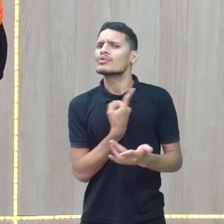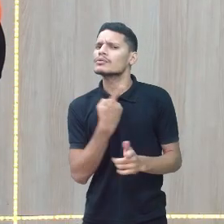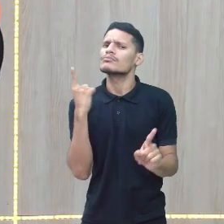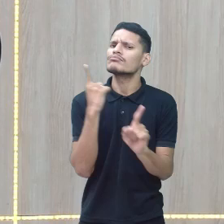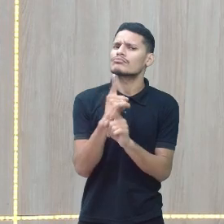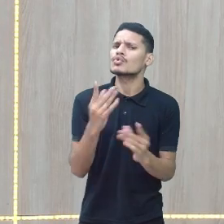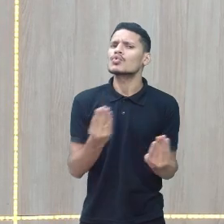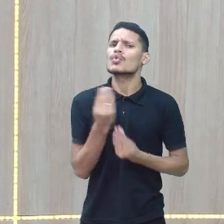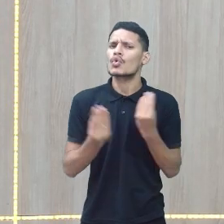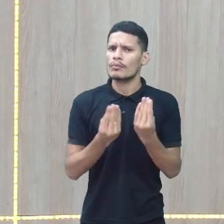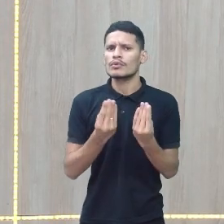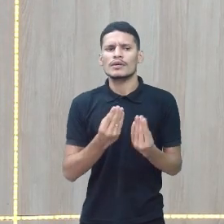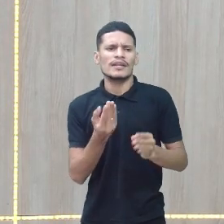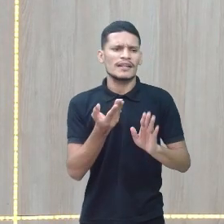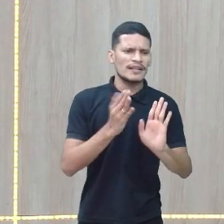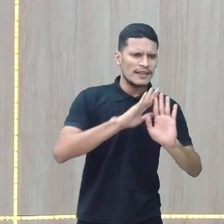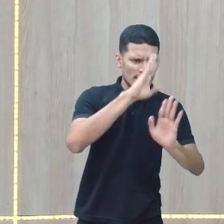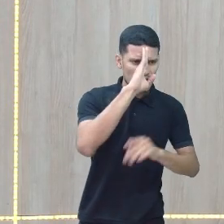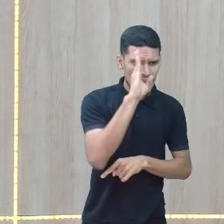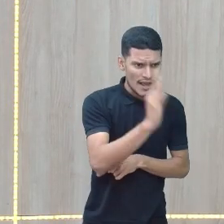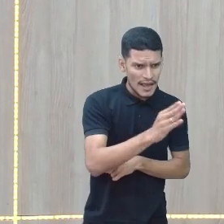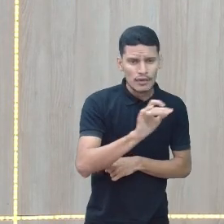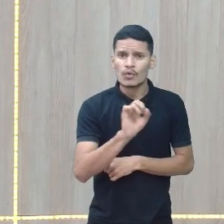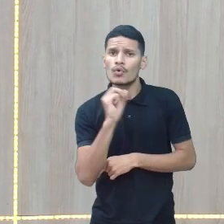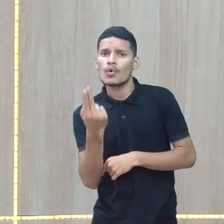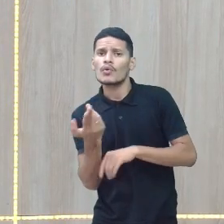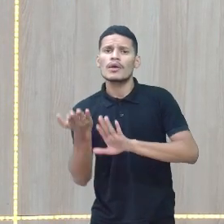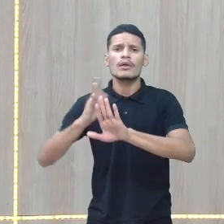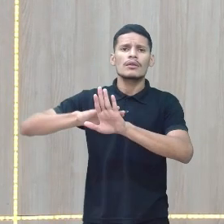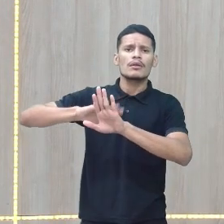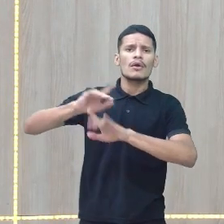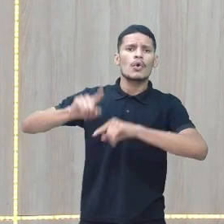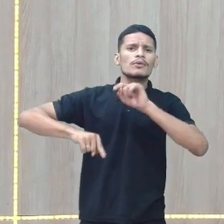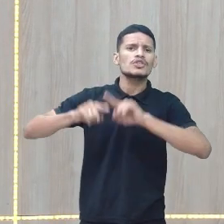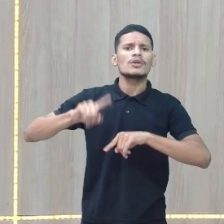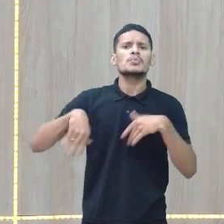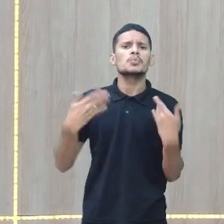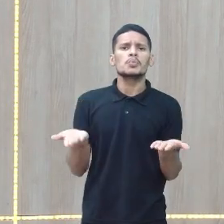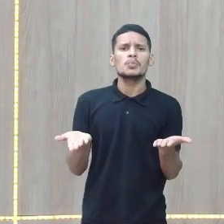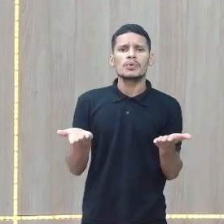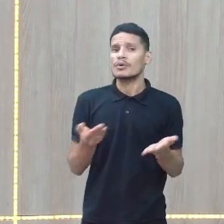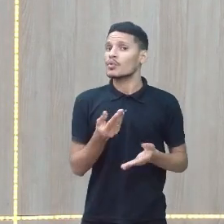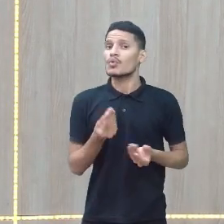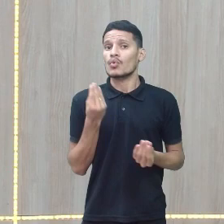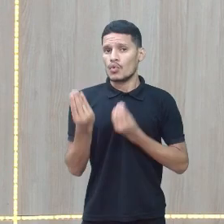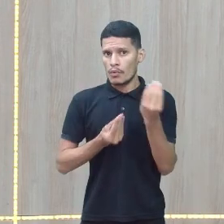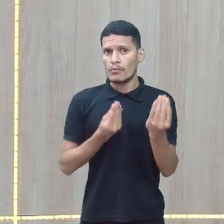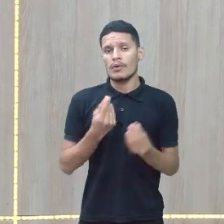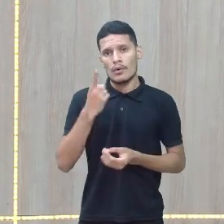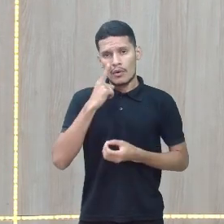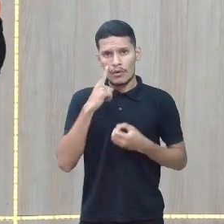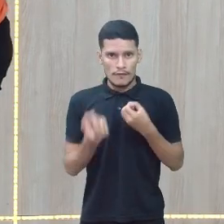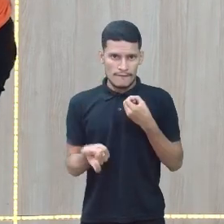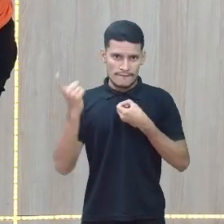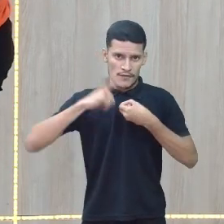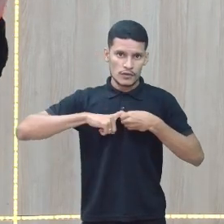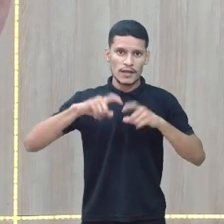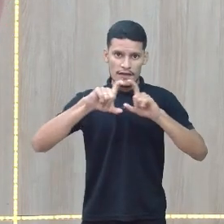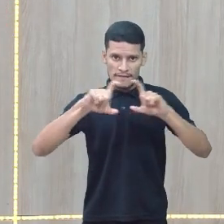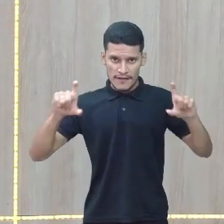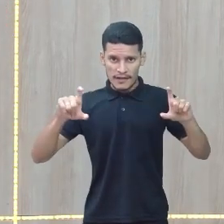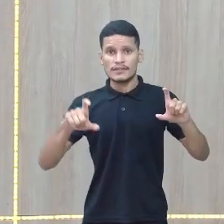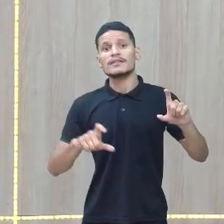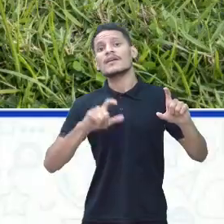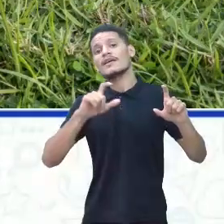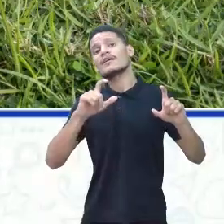identifico se é objeto direto ou indireto na oração? Voltando aqui, nesta